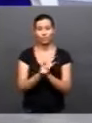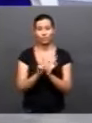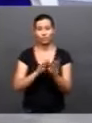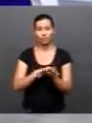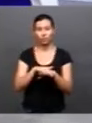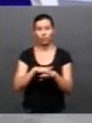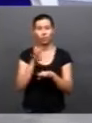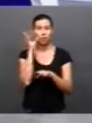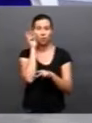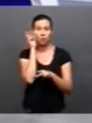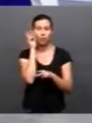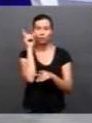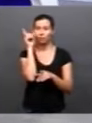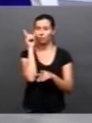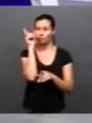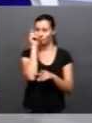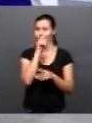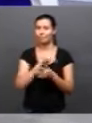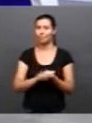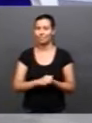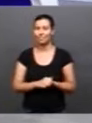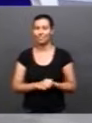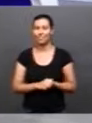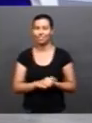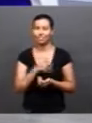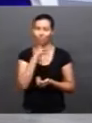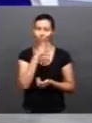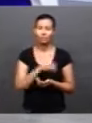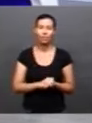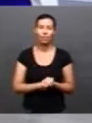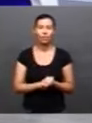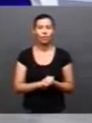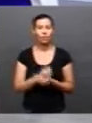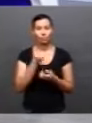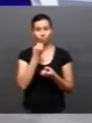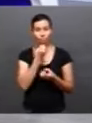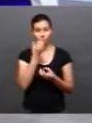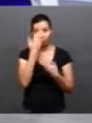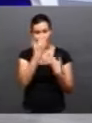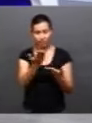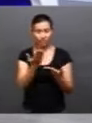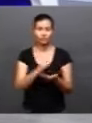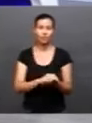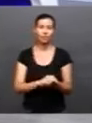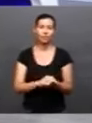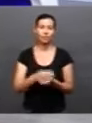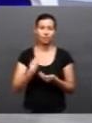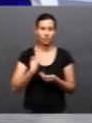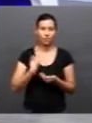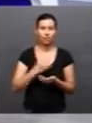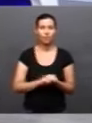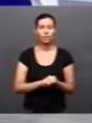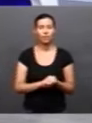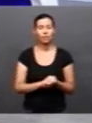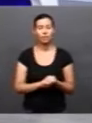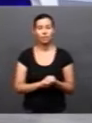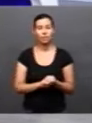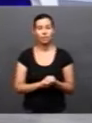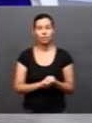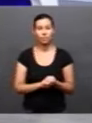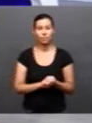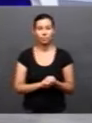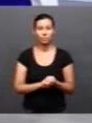Muito obrigada. Muito obrigada a vocês pelo convite, gostei demais. Muito obrigado. Com a gente, Renata, muito obrigado. Eu